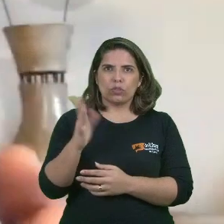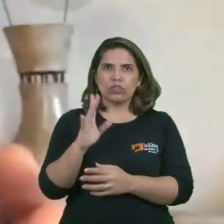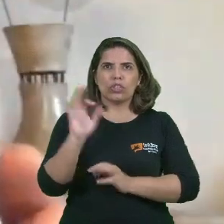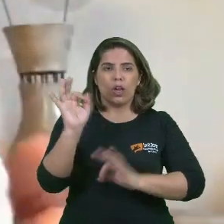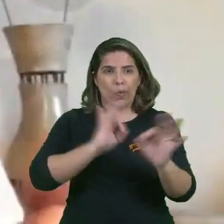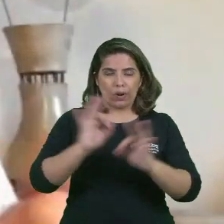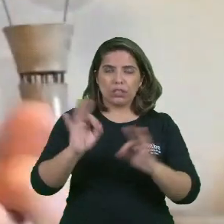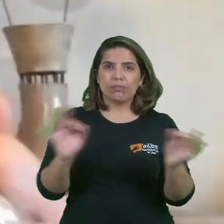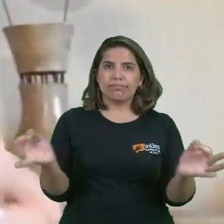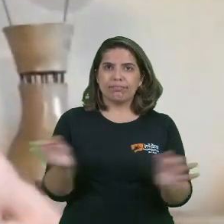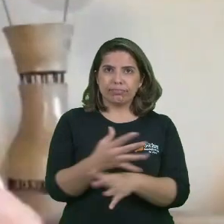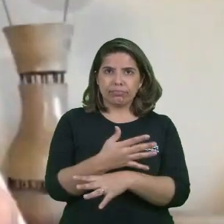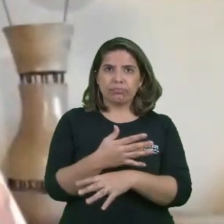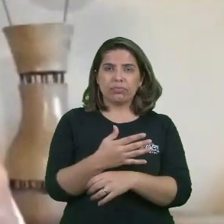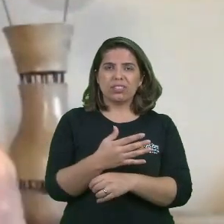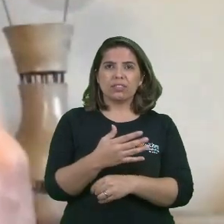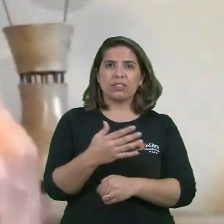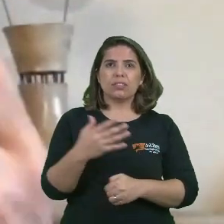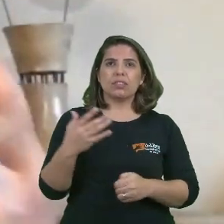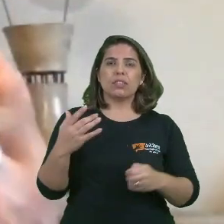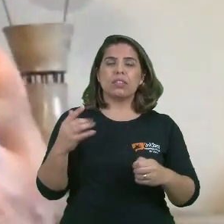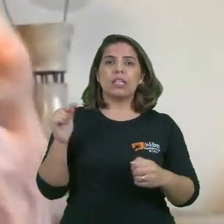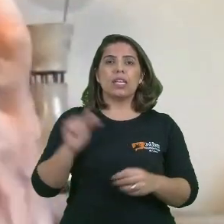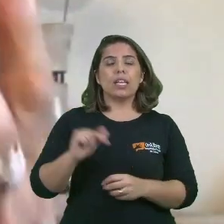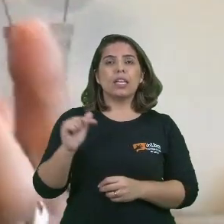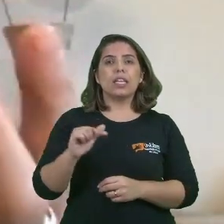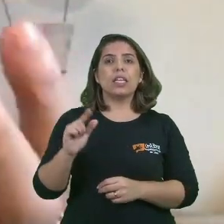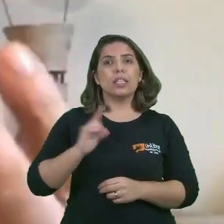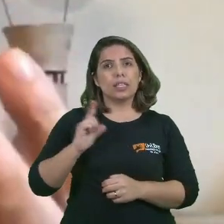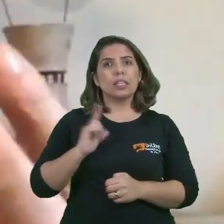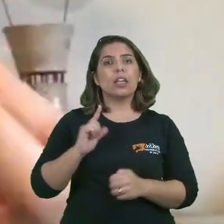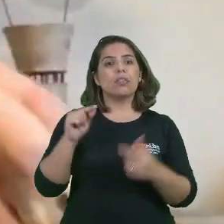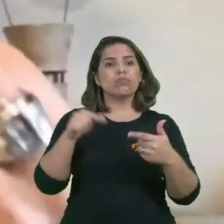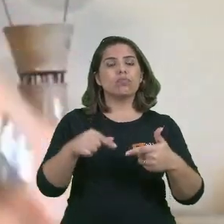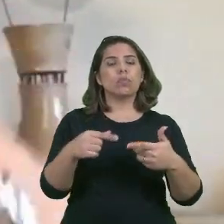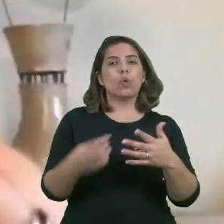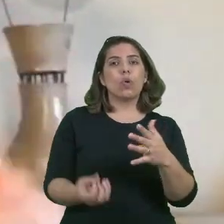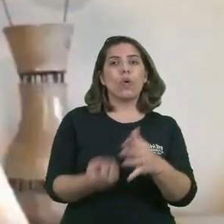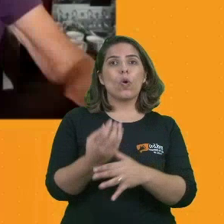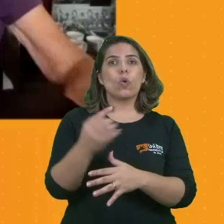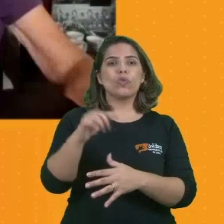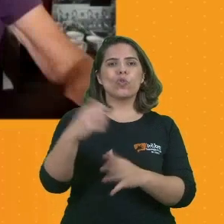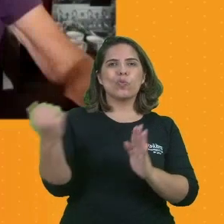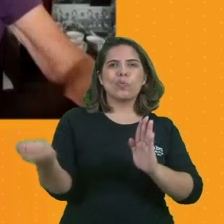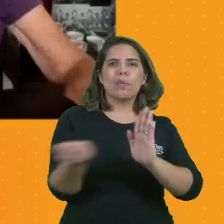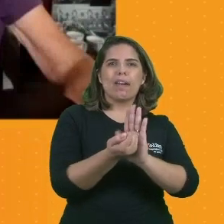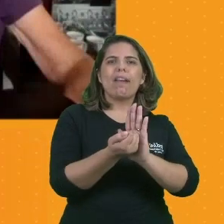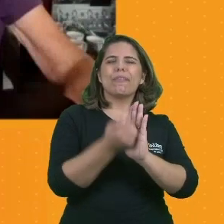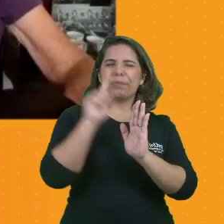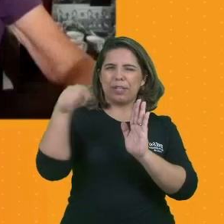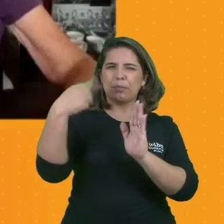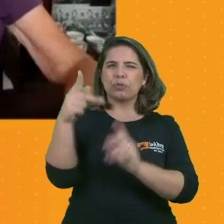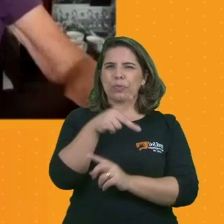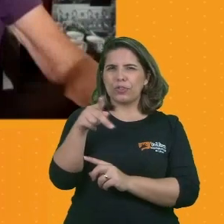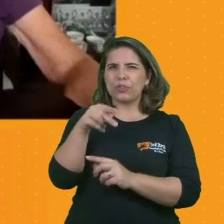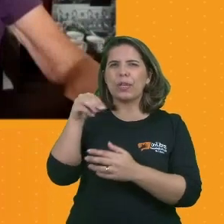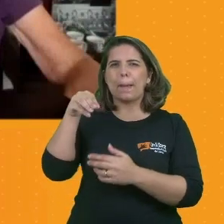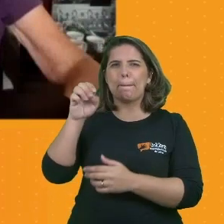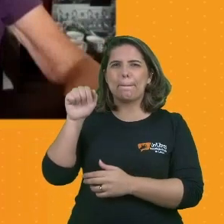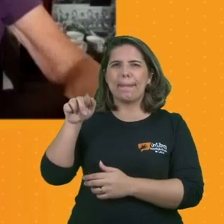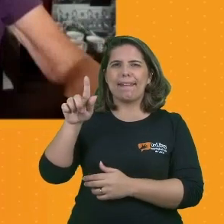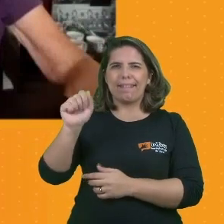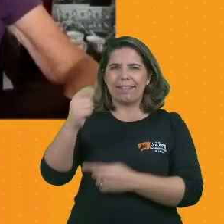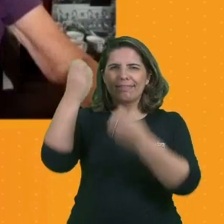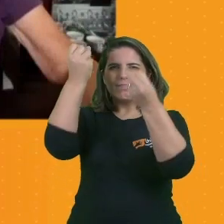anos organizado e ele se constituiu num Marco que depois a professora da mega